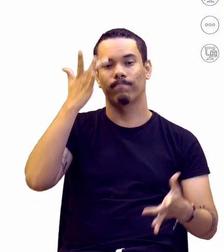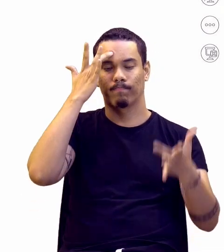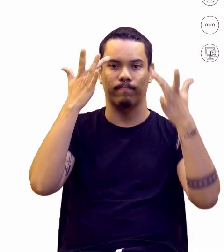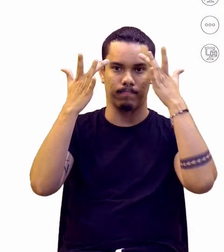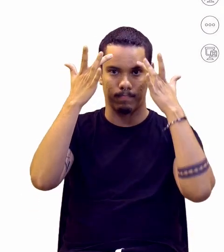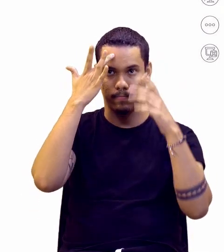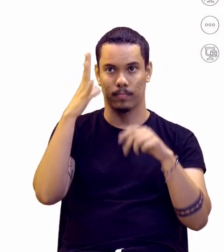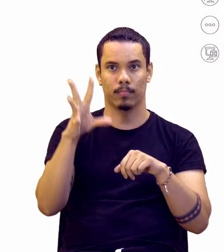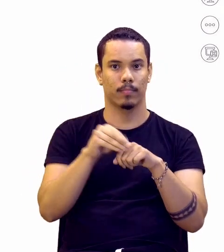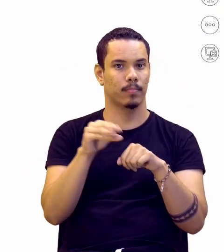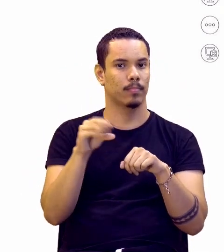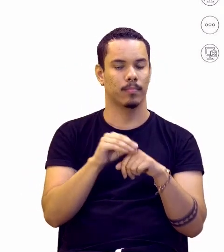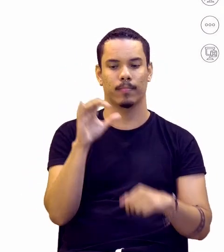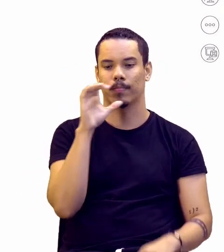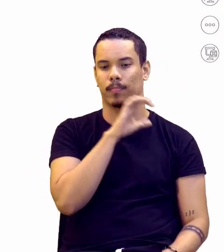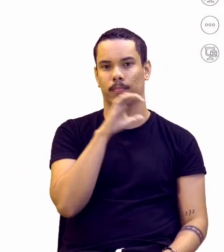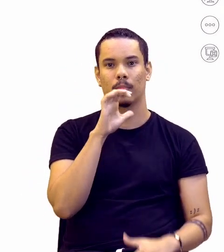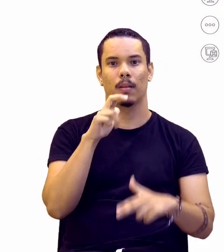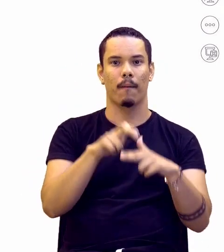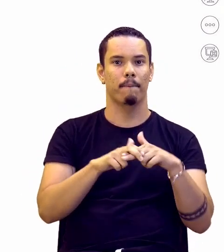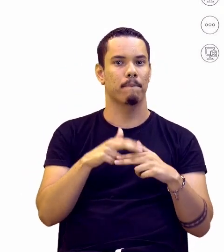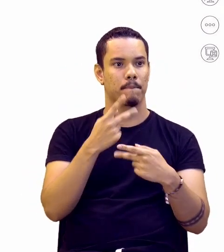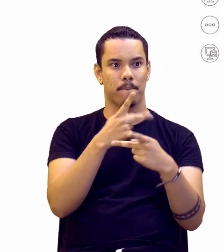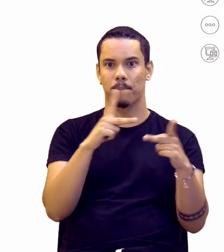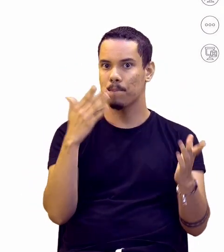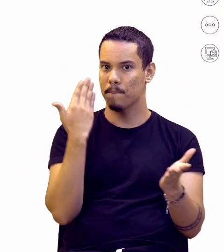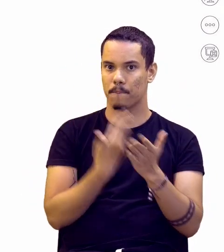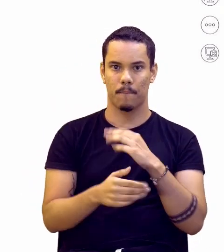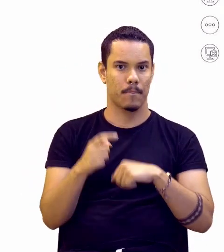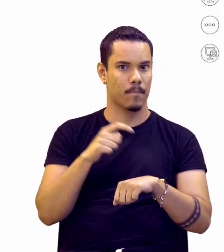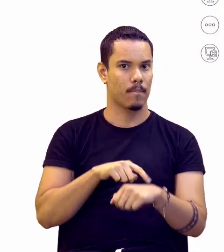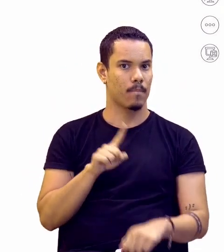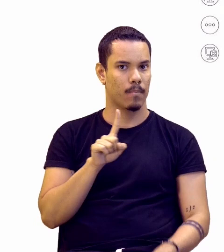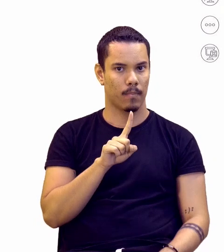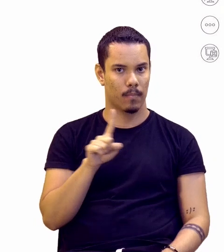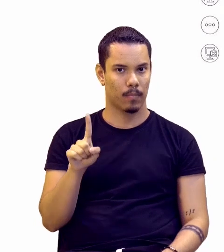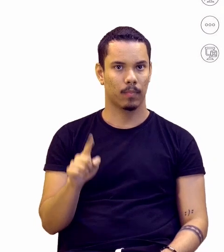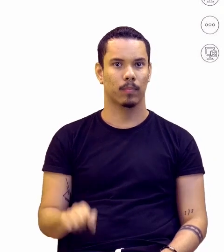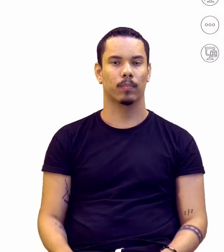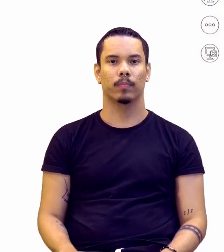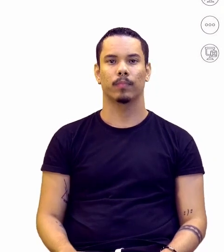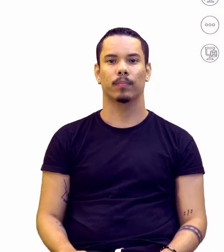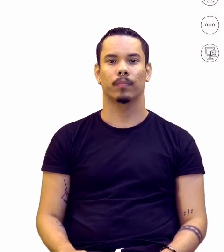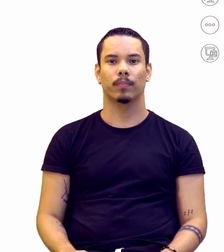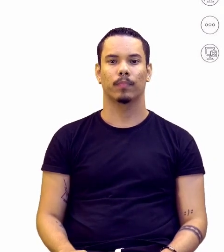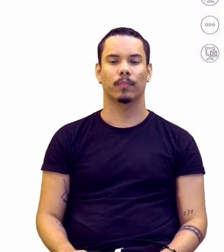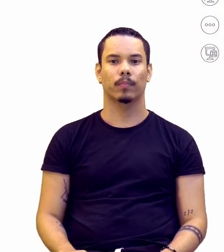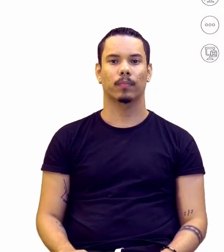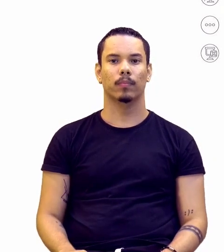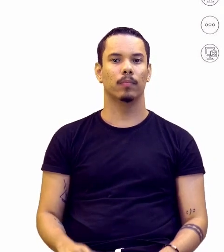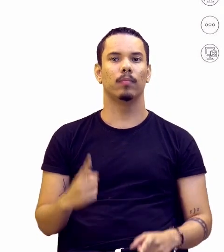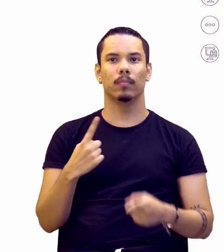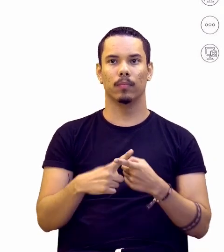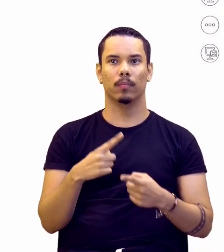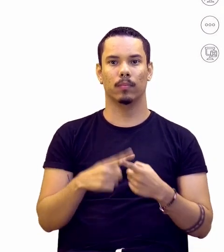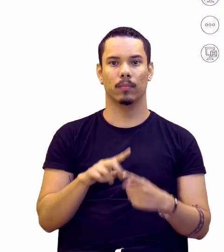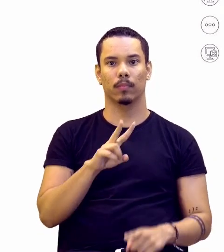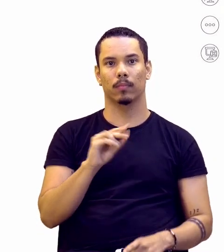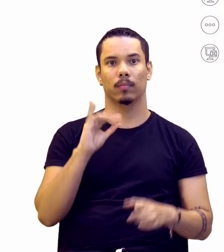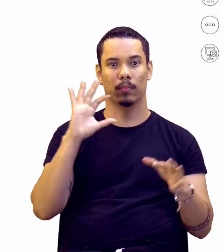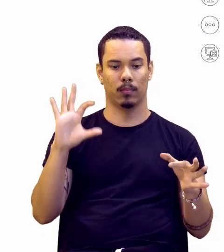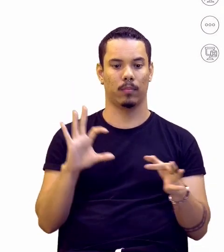veloz demais, então a galera não perdeu tempo nessa questão. Isso aí, e até porque ele vai